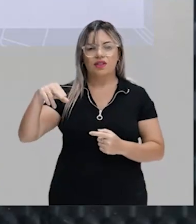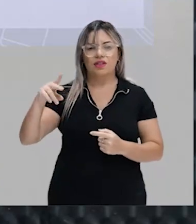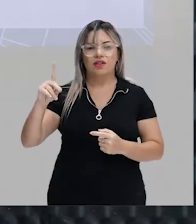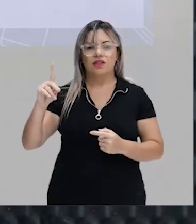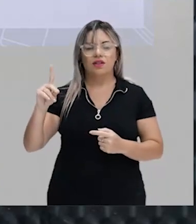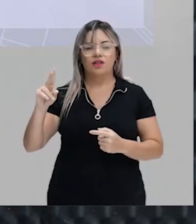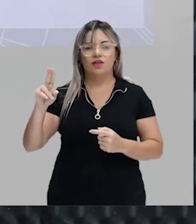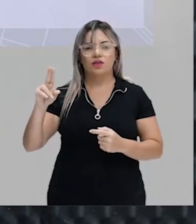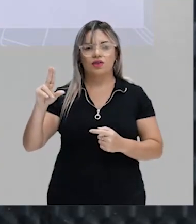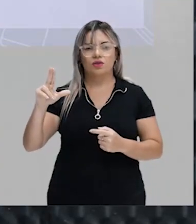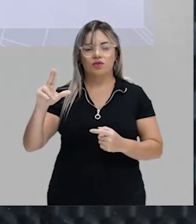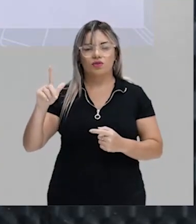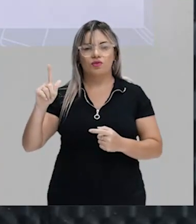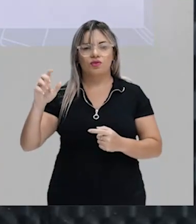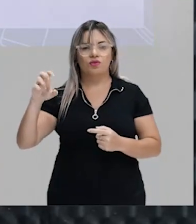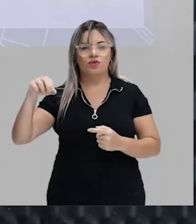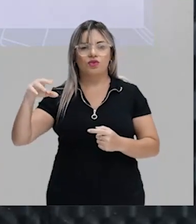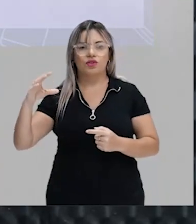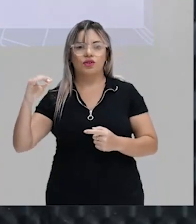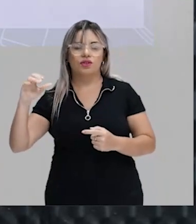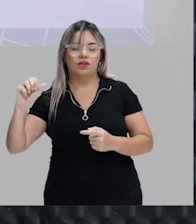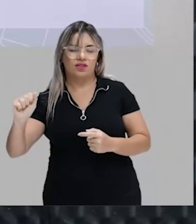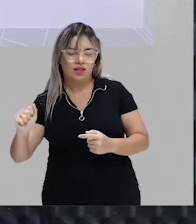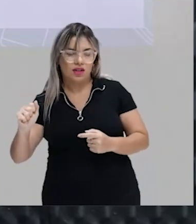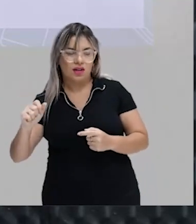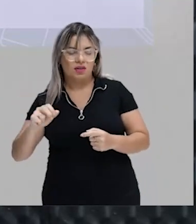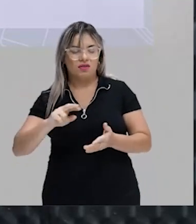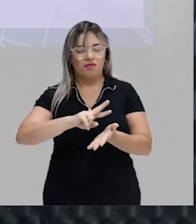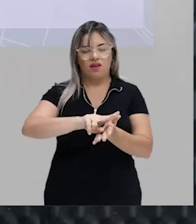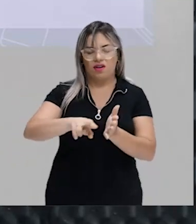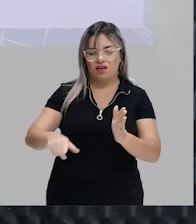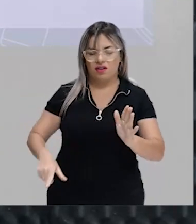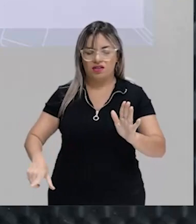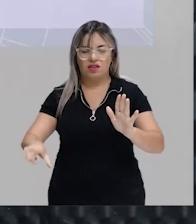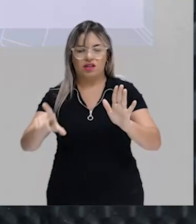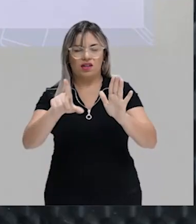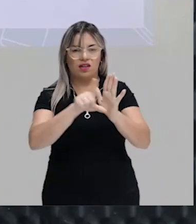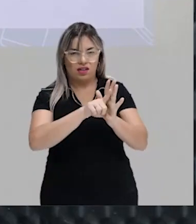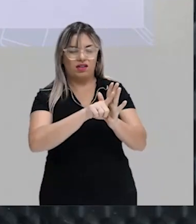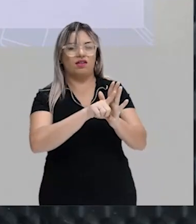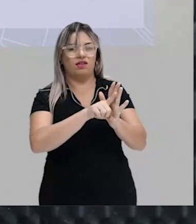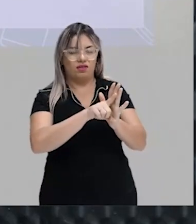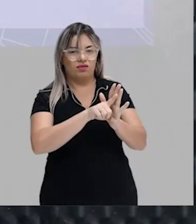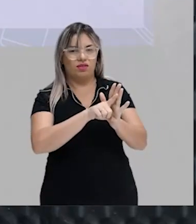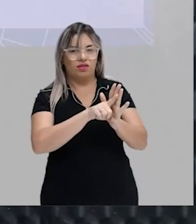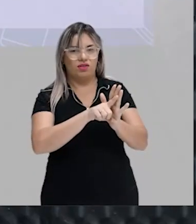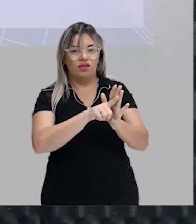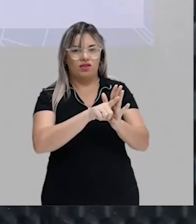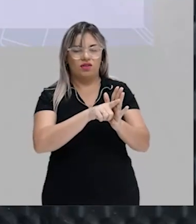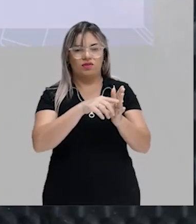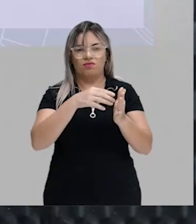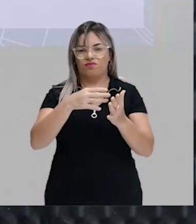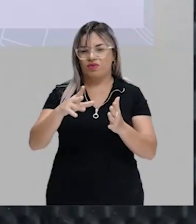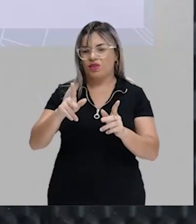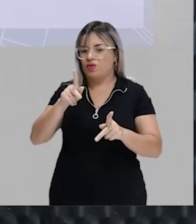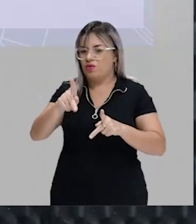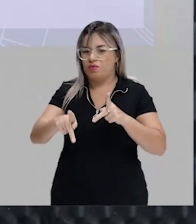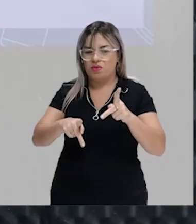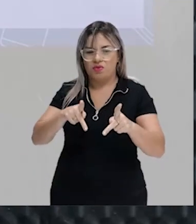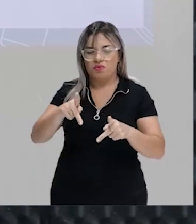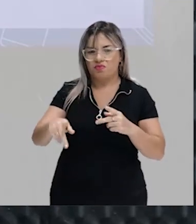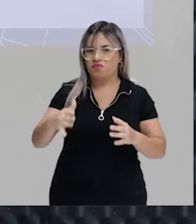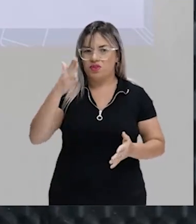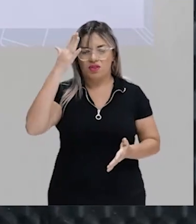como é que eu vou dizer? Algumas leis fora do conhecimento do povo, fora do que a